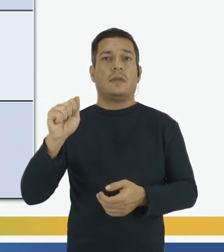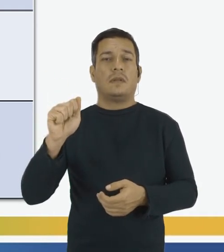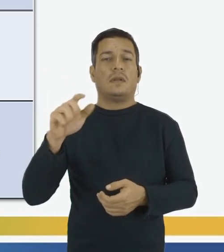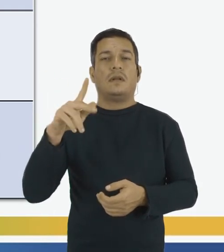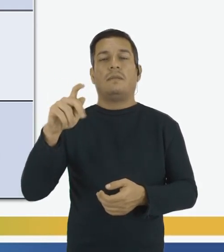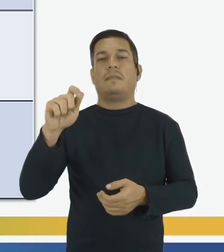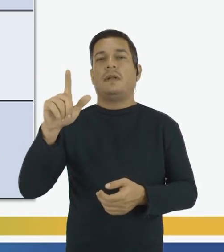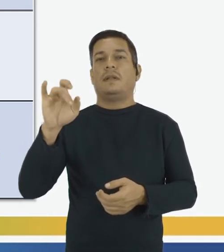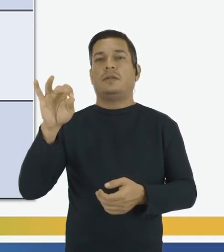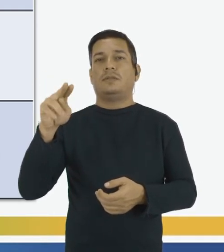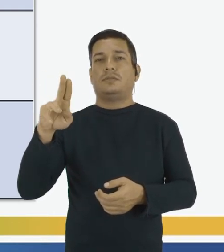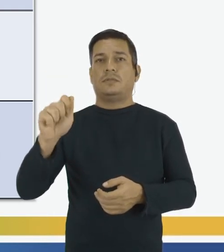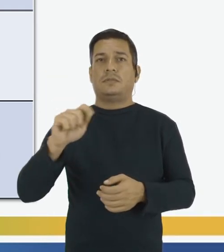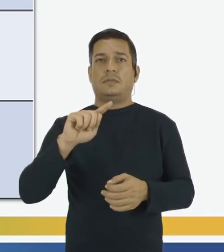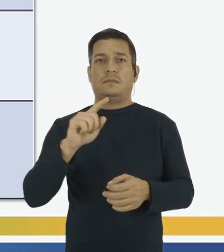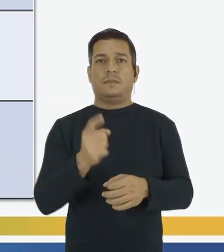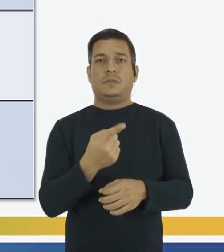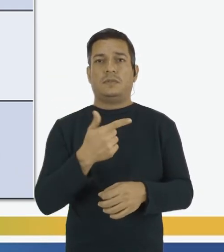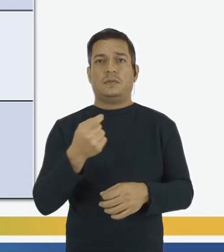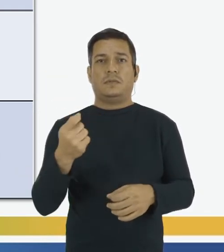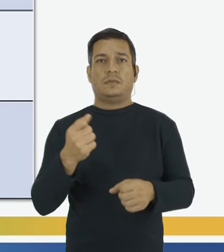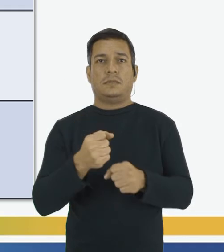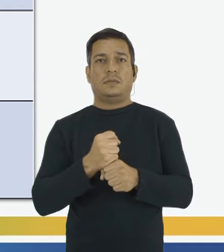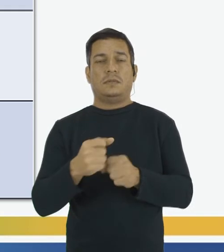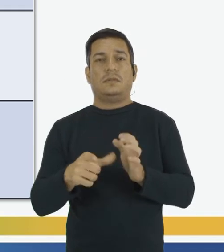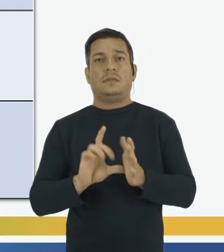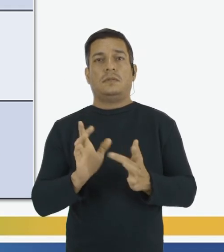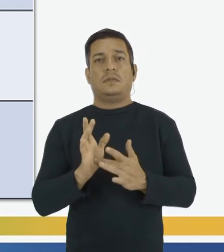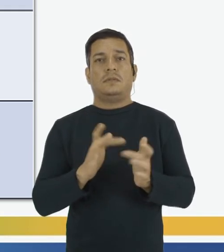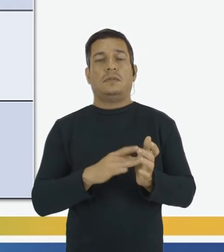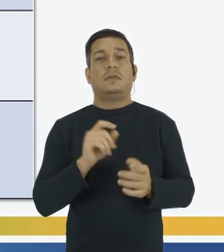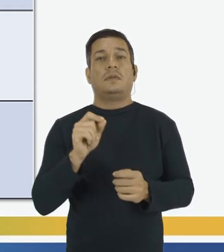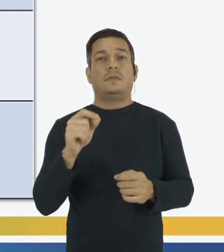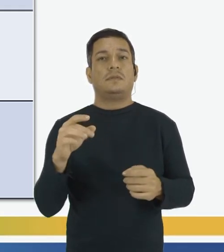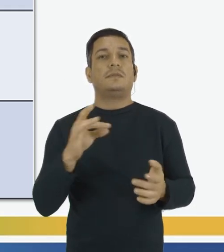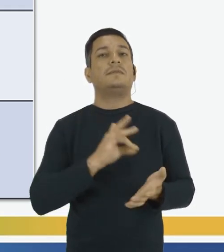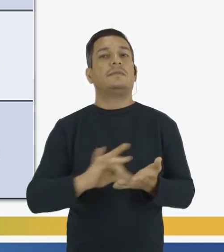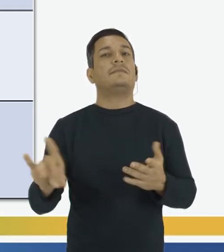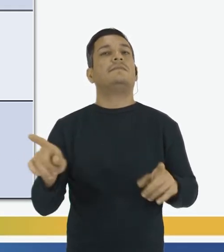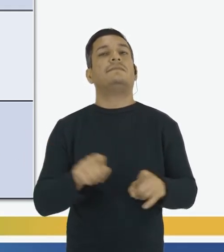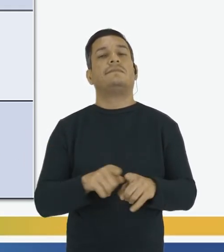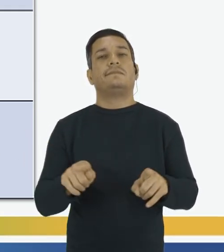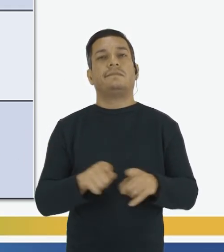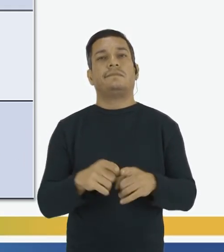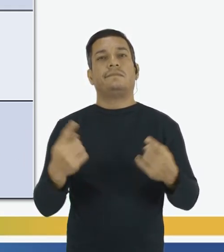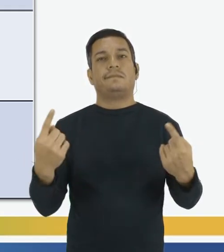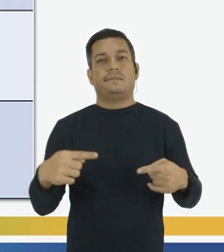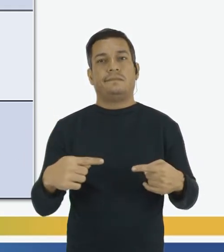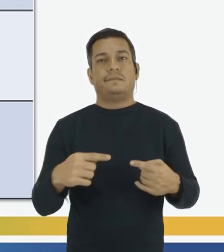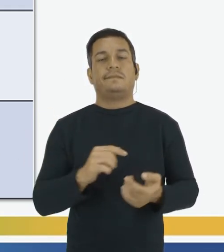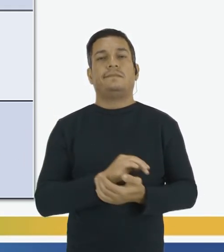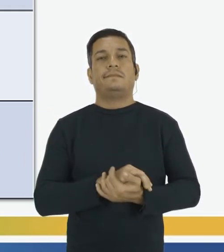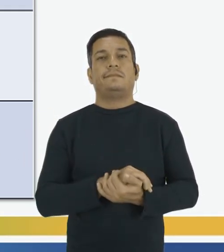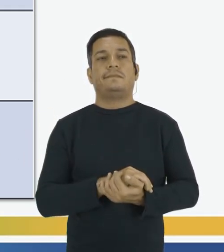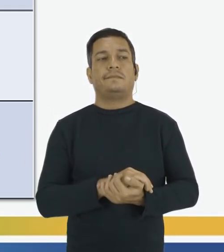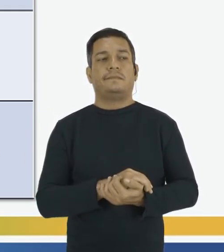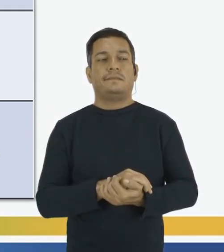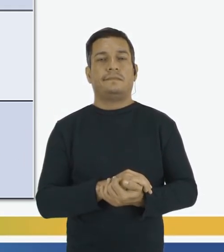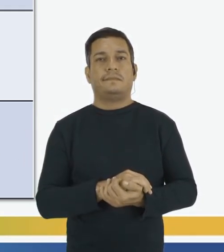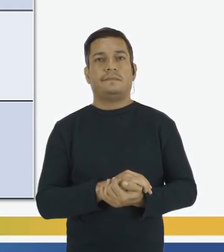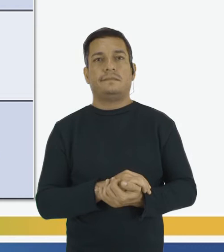na Palestina, né, 1.200 anos antes de Cristo, era o quê? Olho por olho, dente por